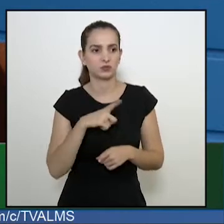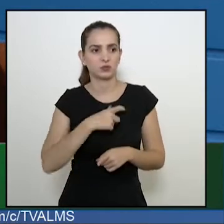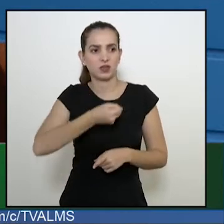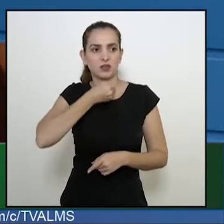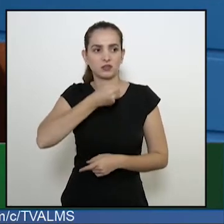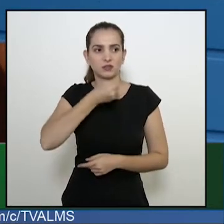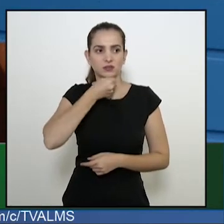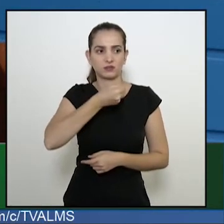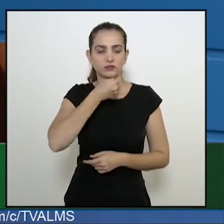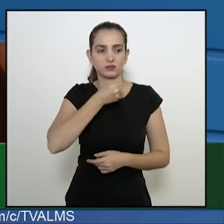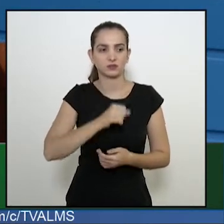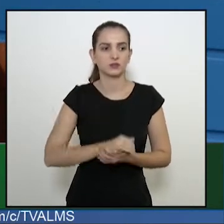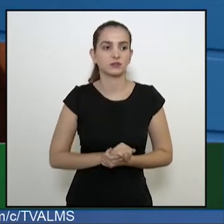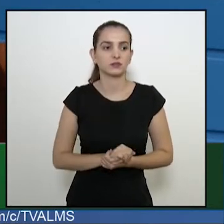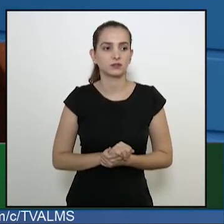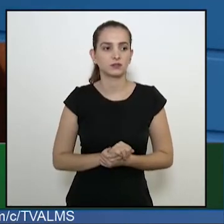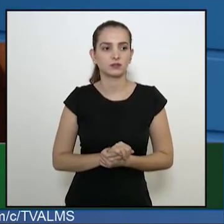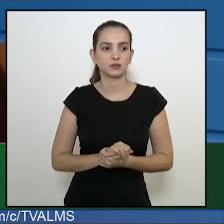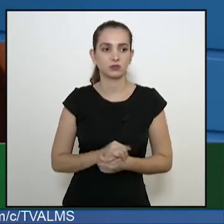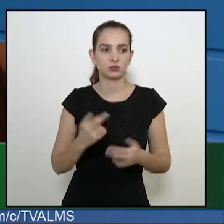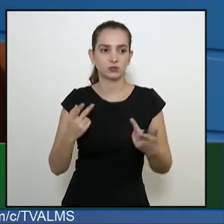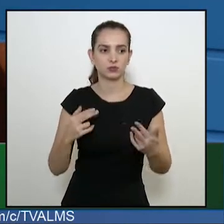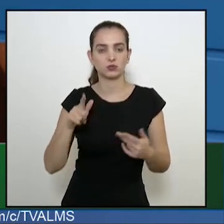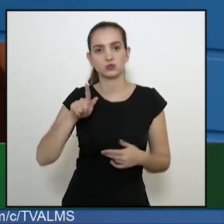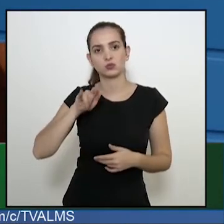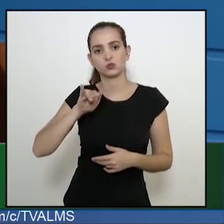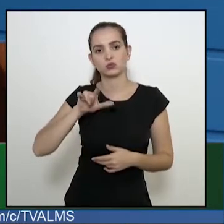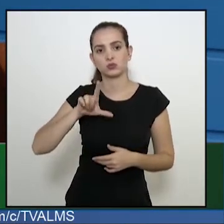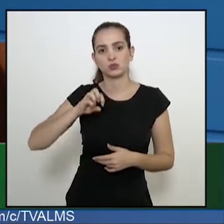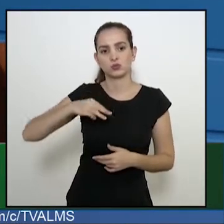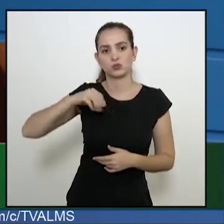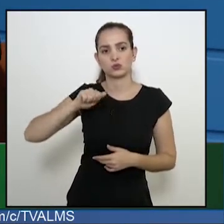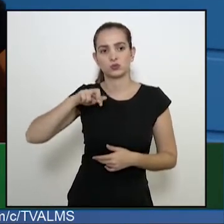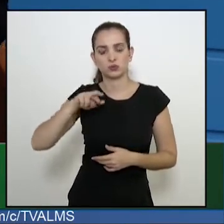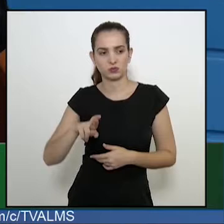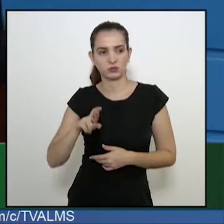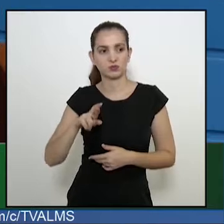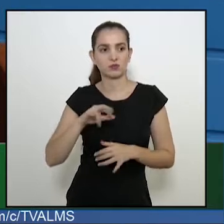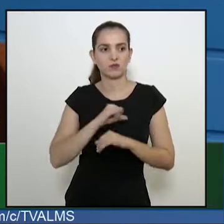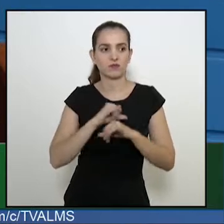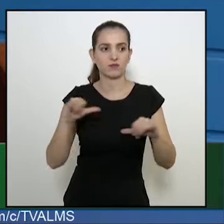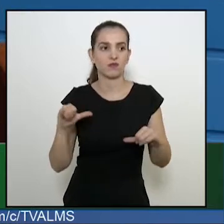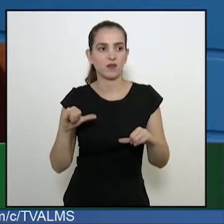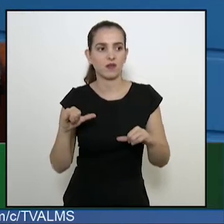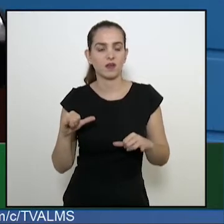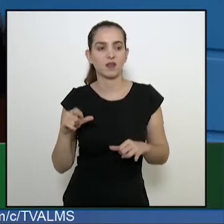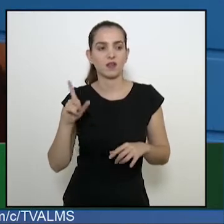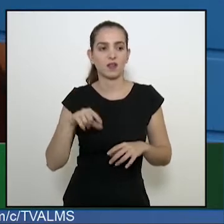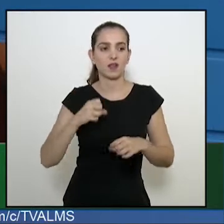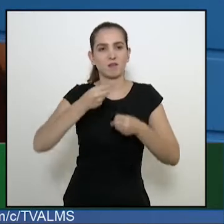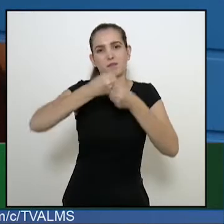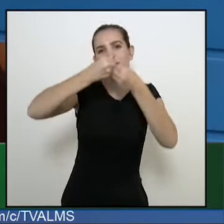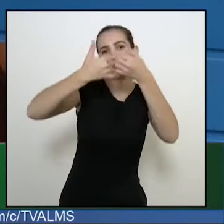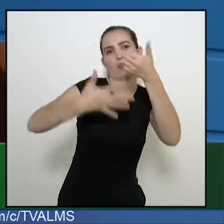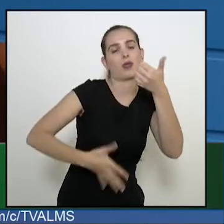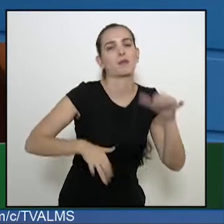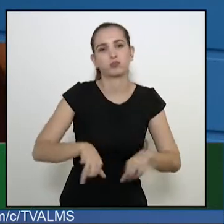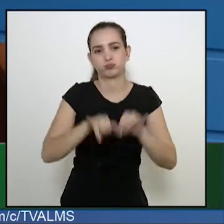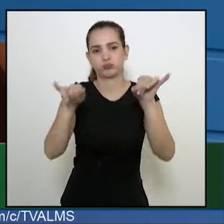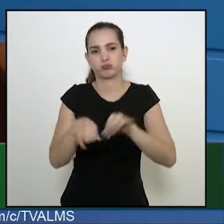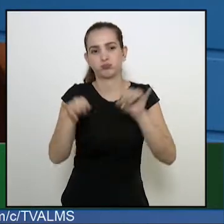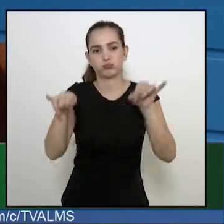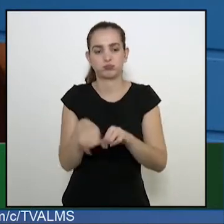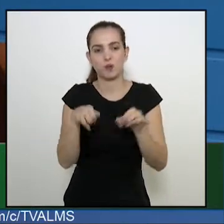entrevista, como Gilmar Mendes. Cada entrevista que ele dá é uma enxurrada de besteira que ele